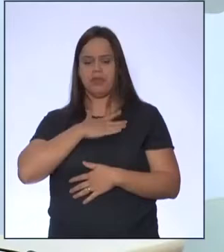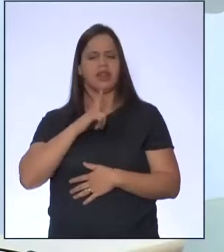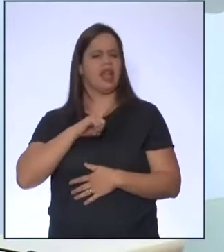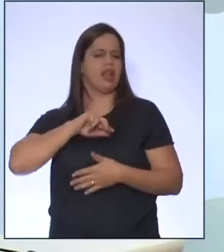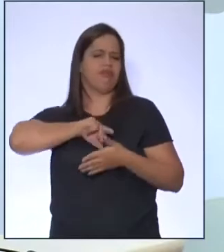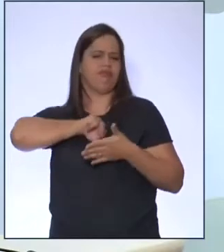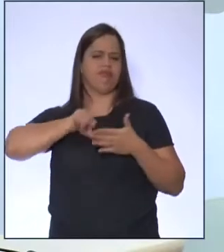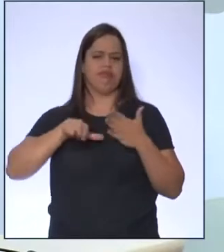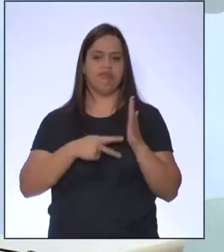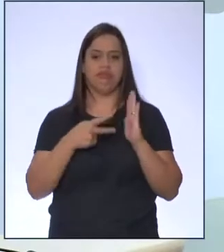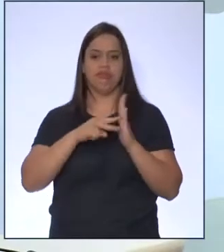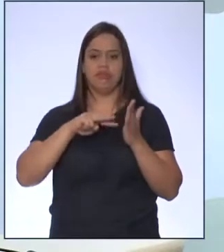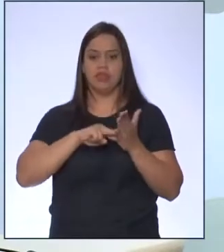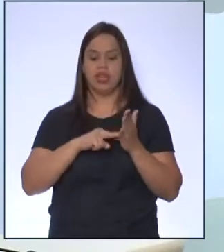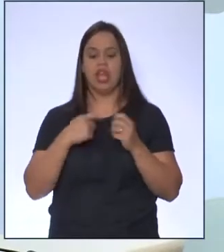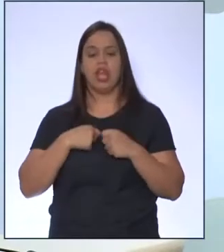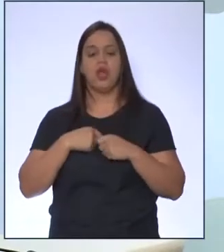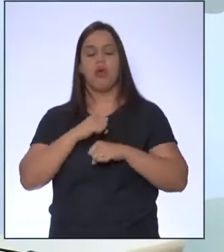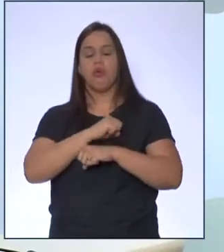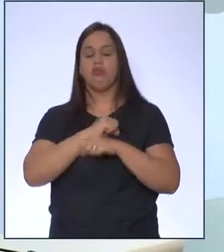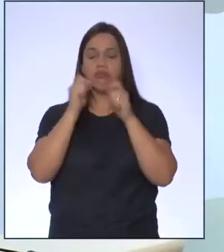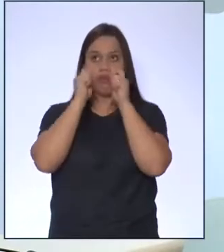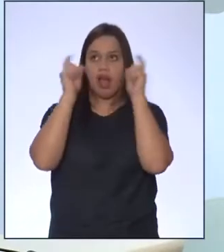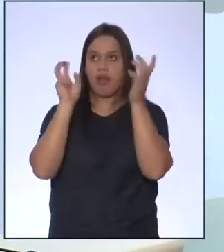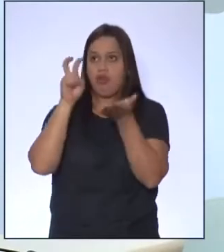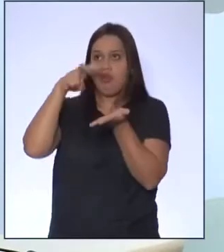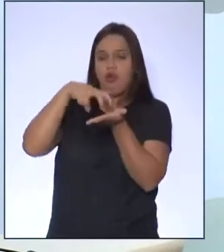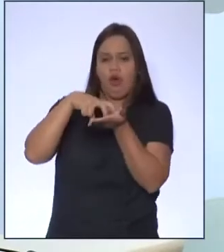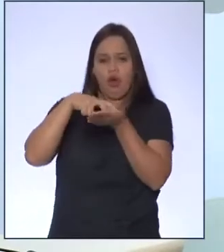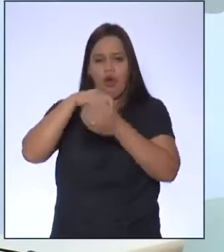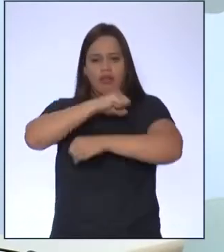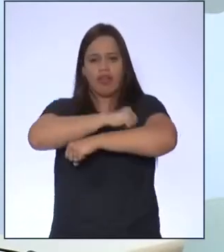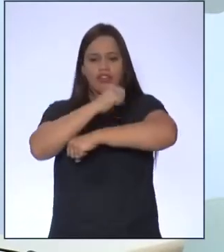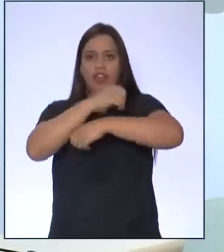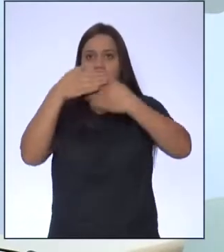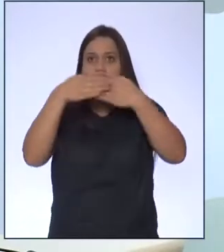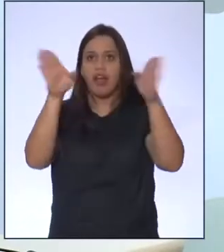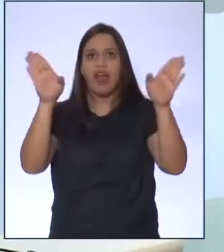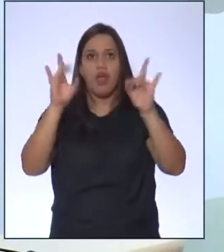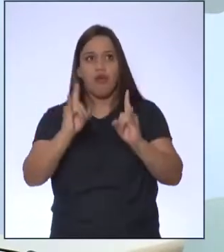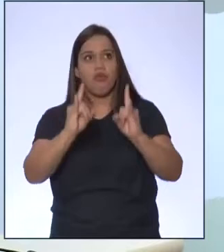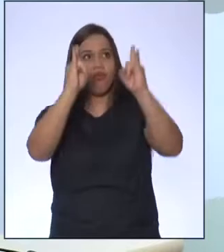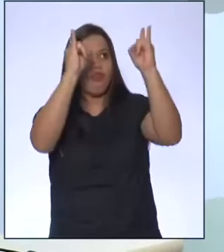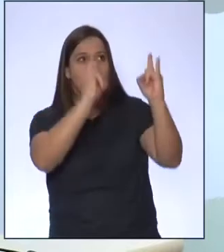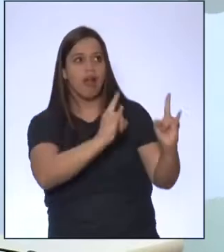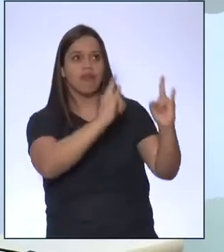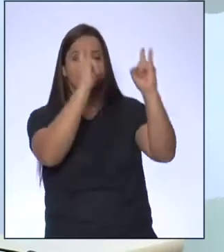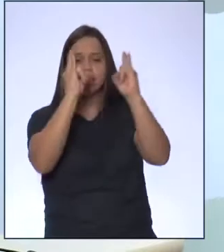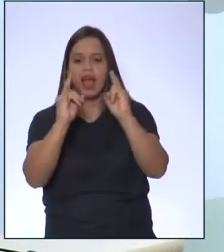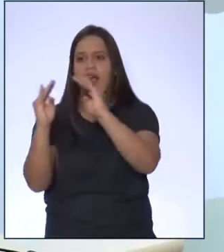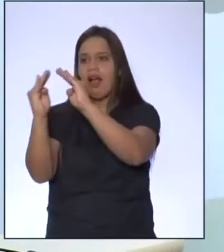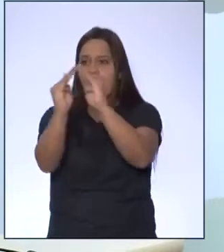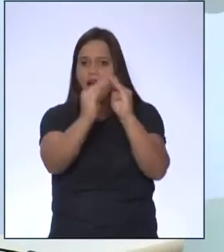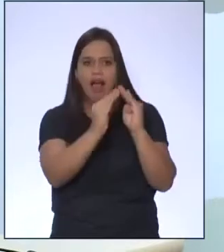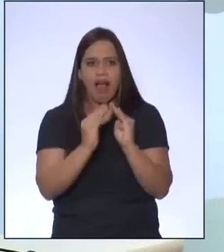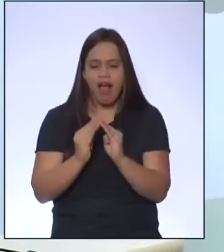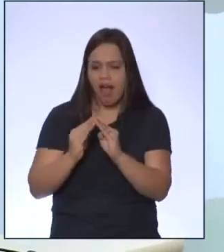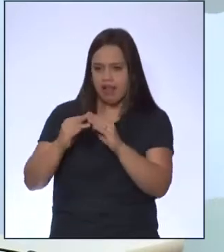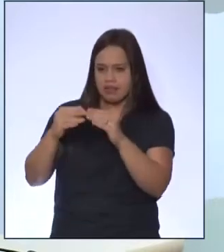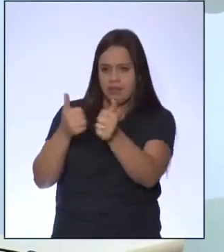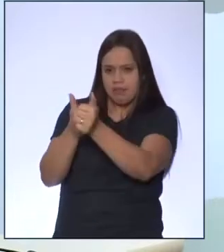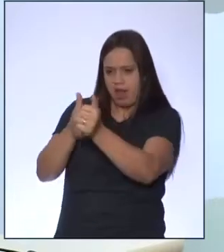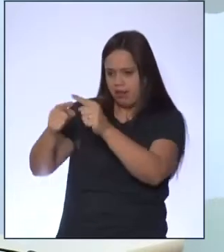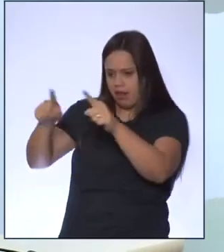significado. Eu acordo, abro a janela, vejo os edifícios, as casas do meu